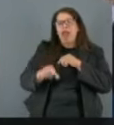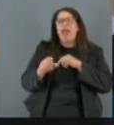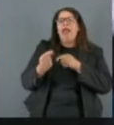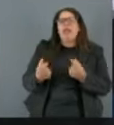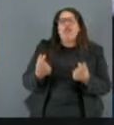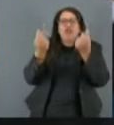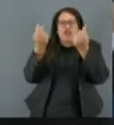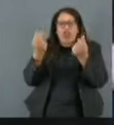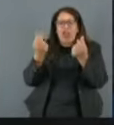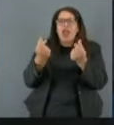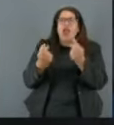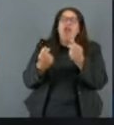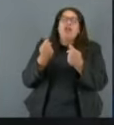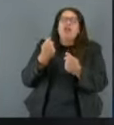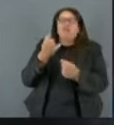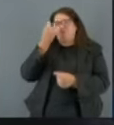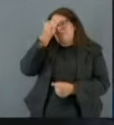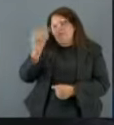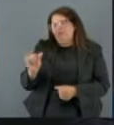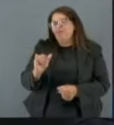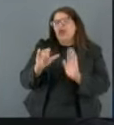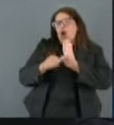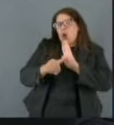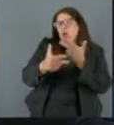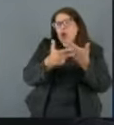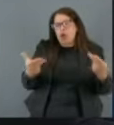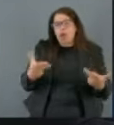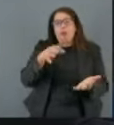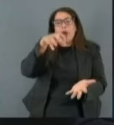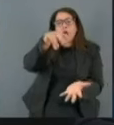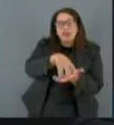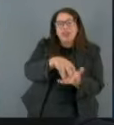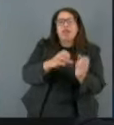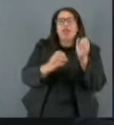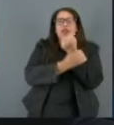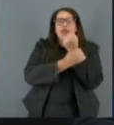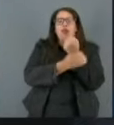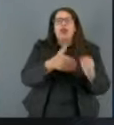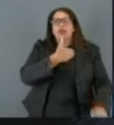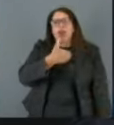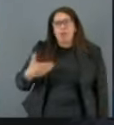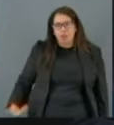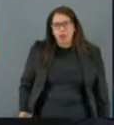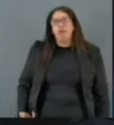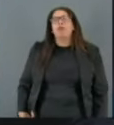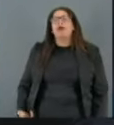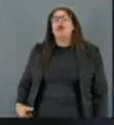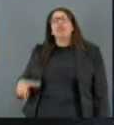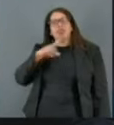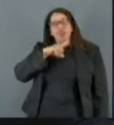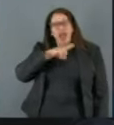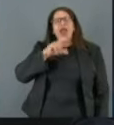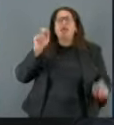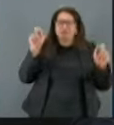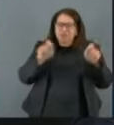lavagem de dinheiro, operações de inteligência, mas esses centros de integrado de segurança pública existem,